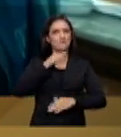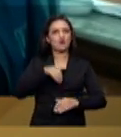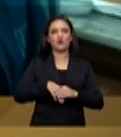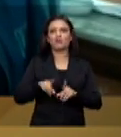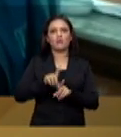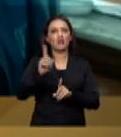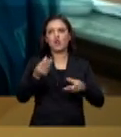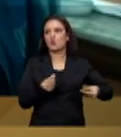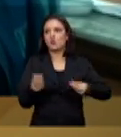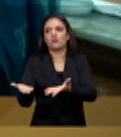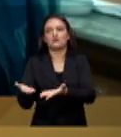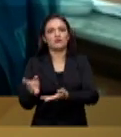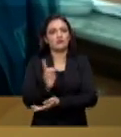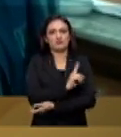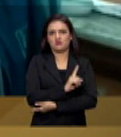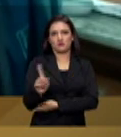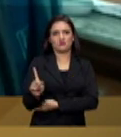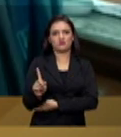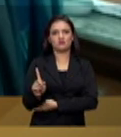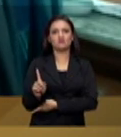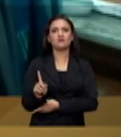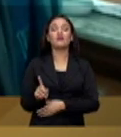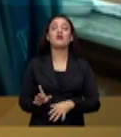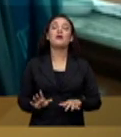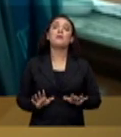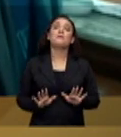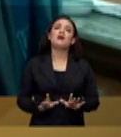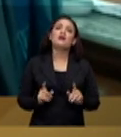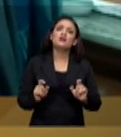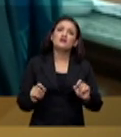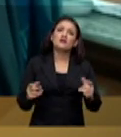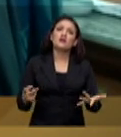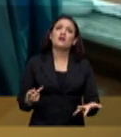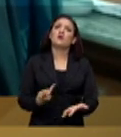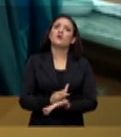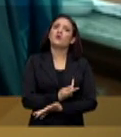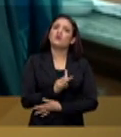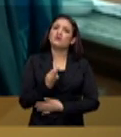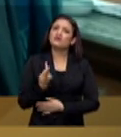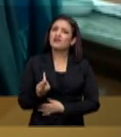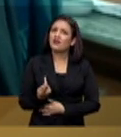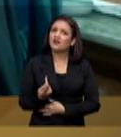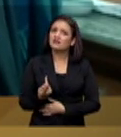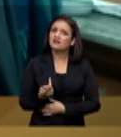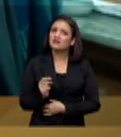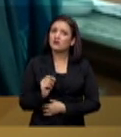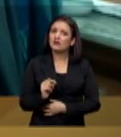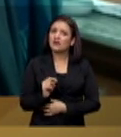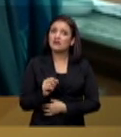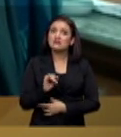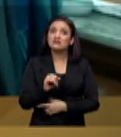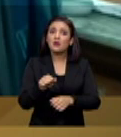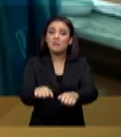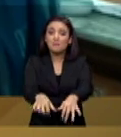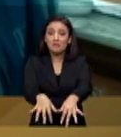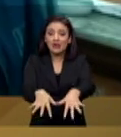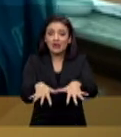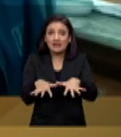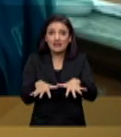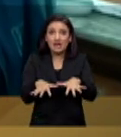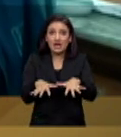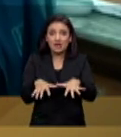voto. O que ocorre se o plenário admitir hoje